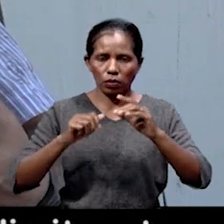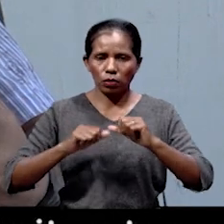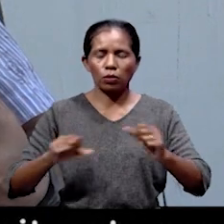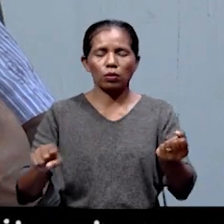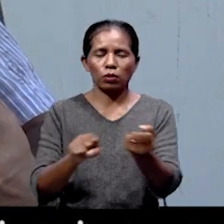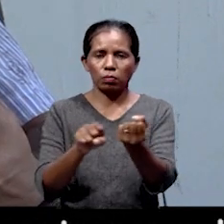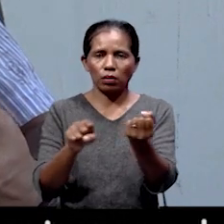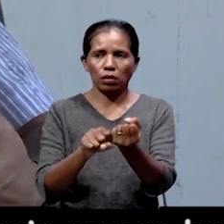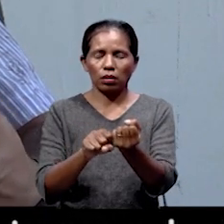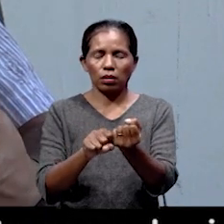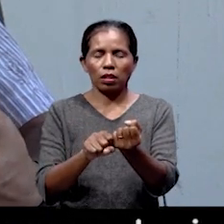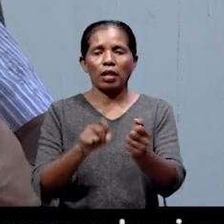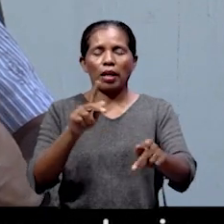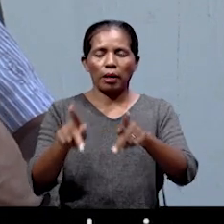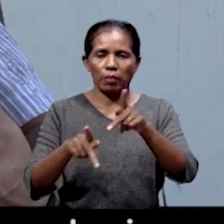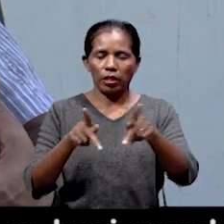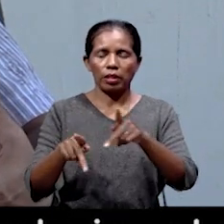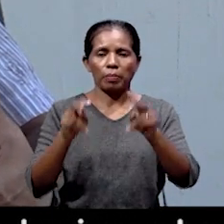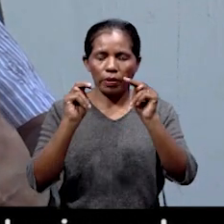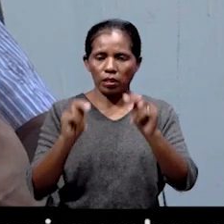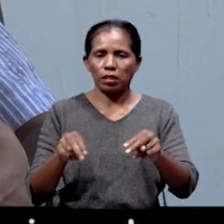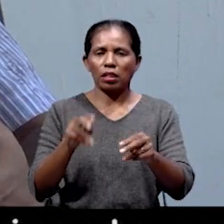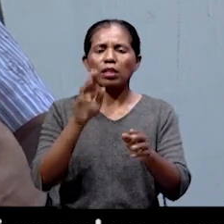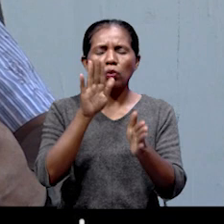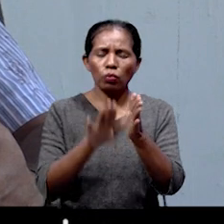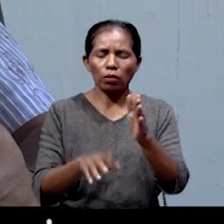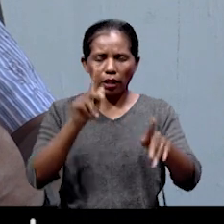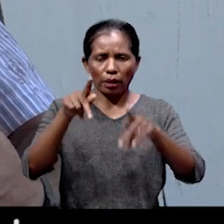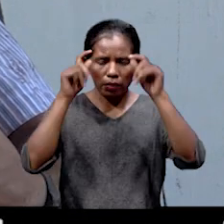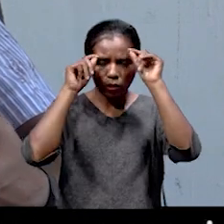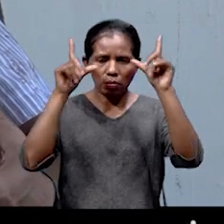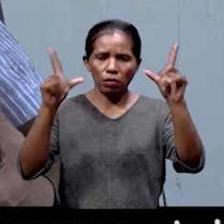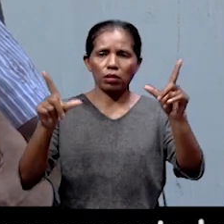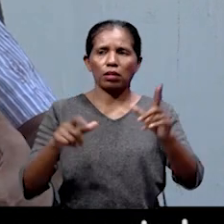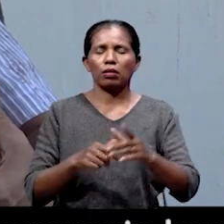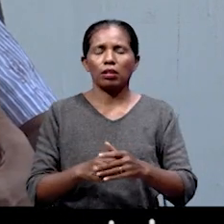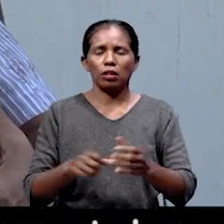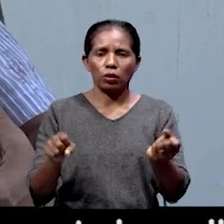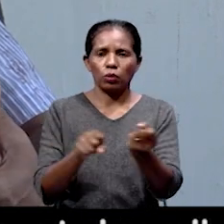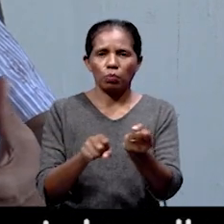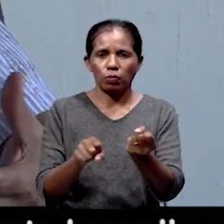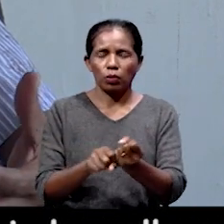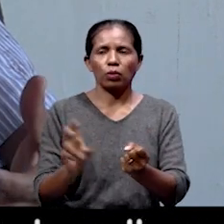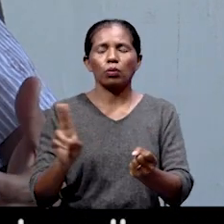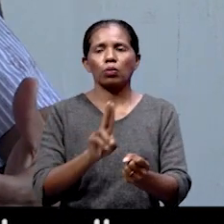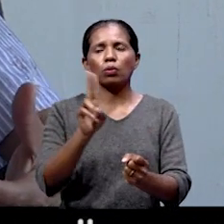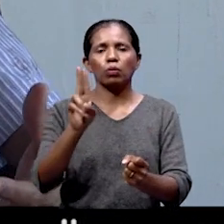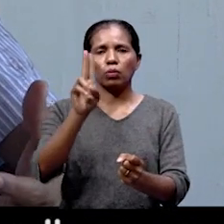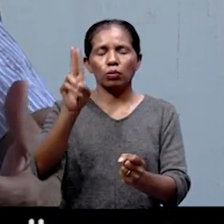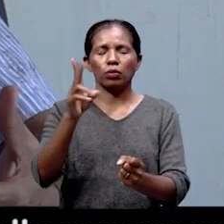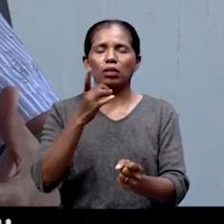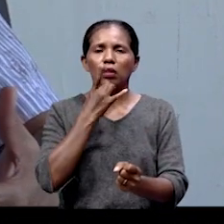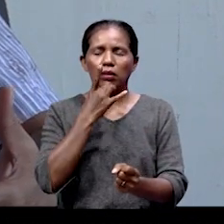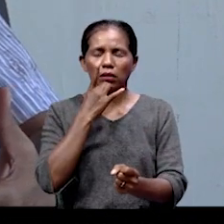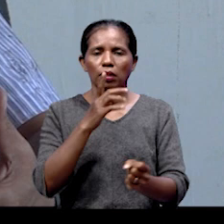a consumidores ira ca povo Timor né, menos los. É mas ser né be contribui ba usa eletricidade